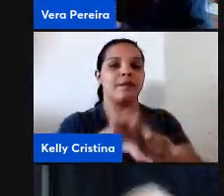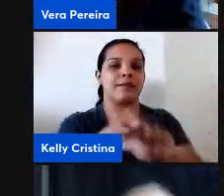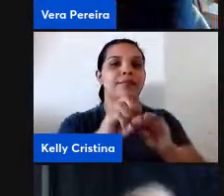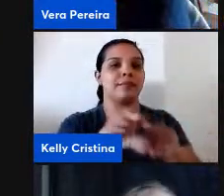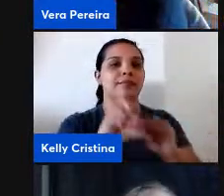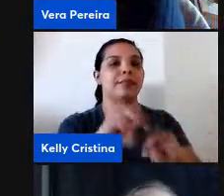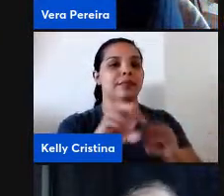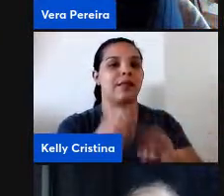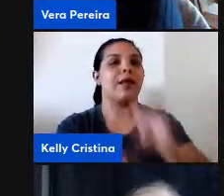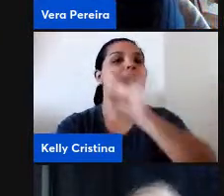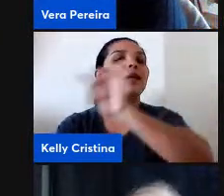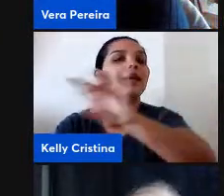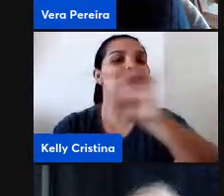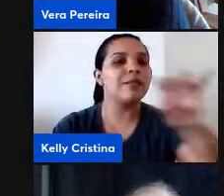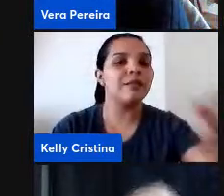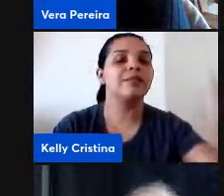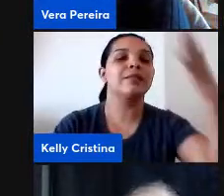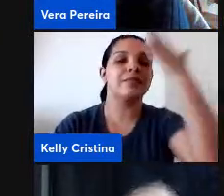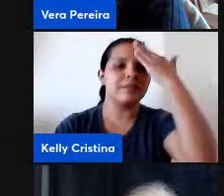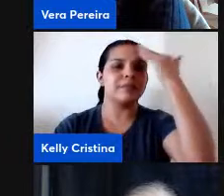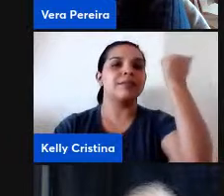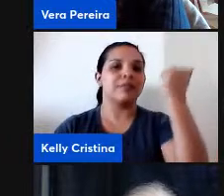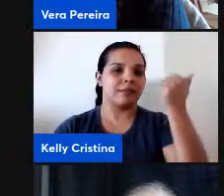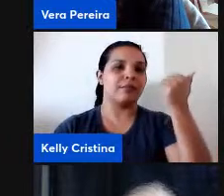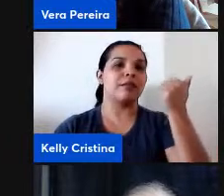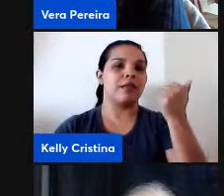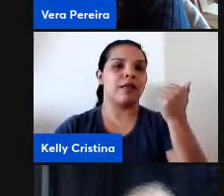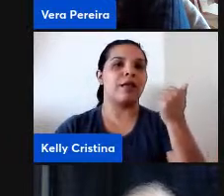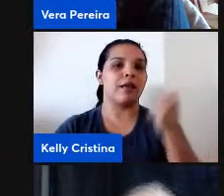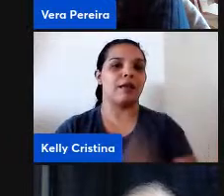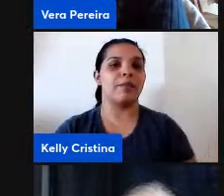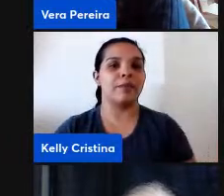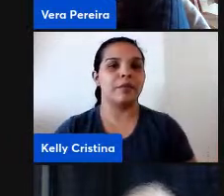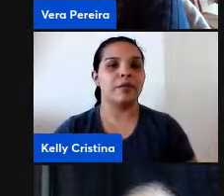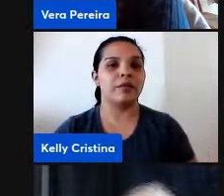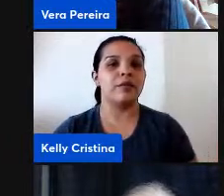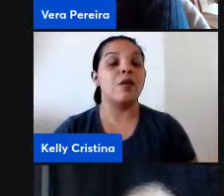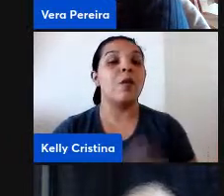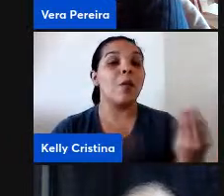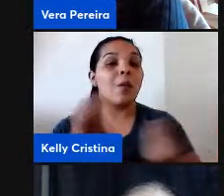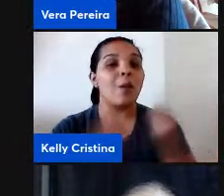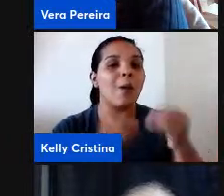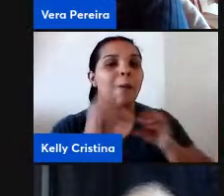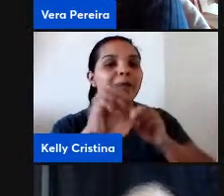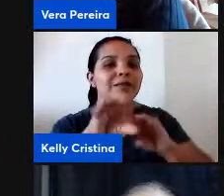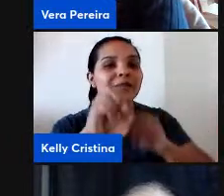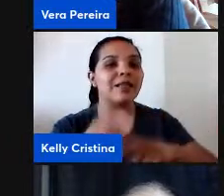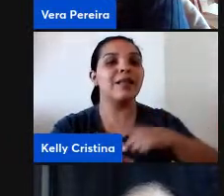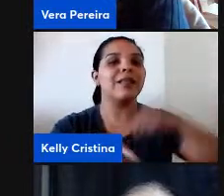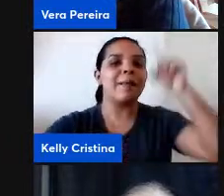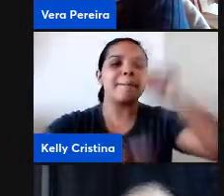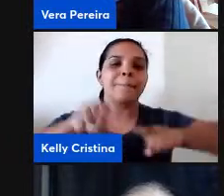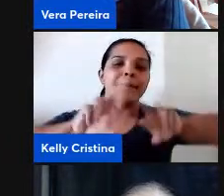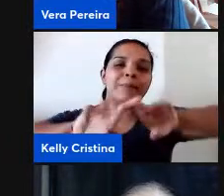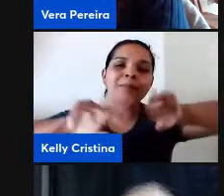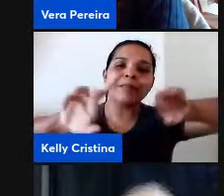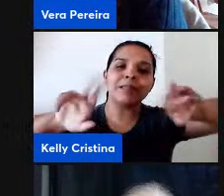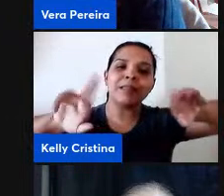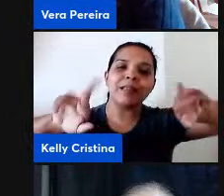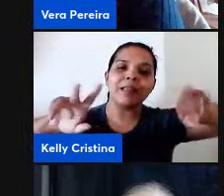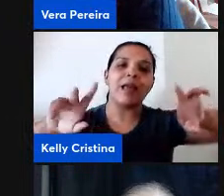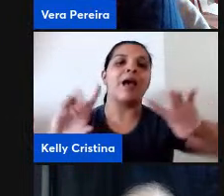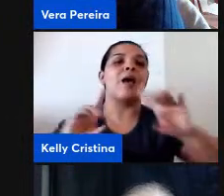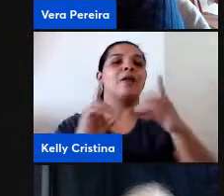nós sabe, sim, encontrar modos de ensinar, e nós temos material didático no